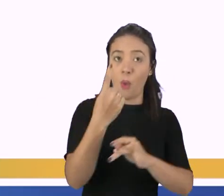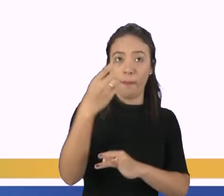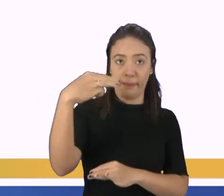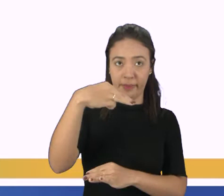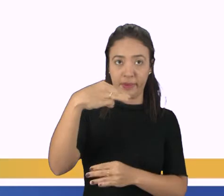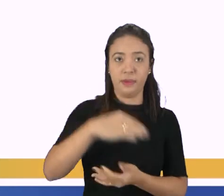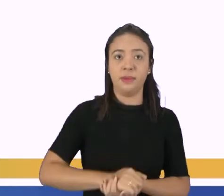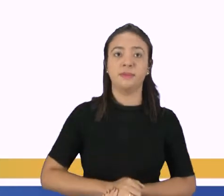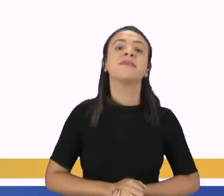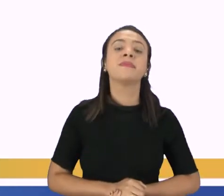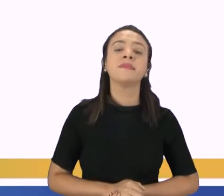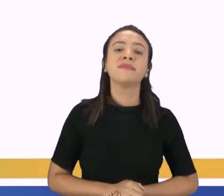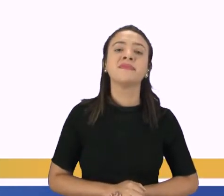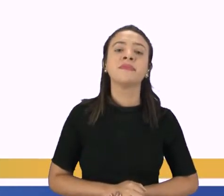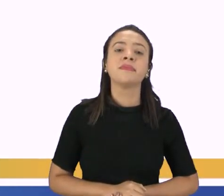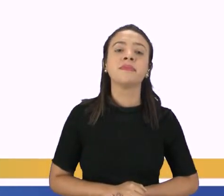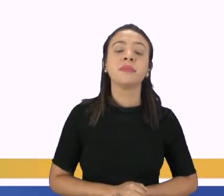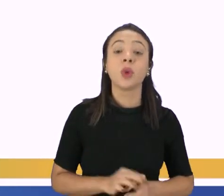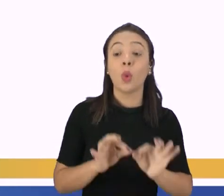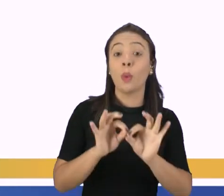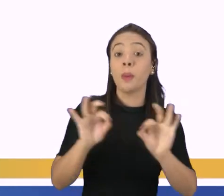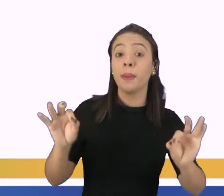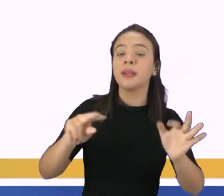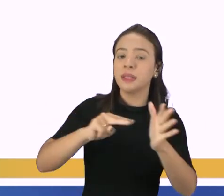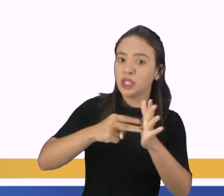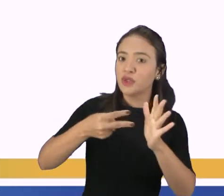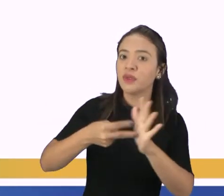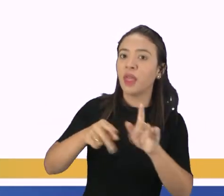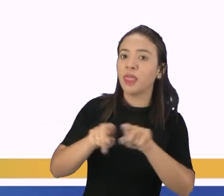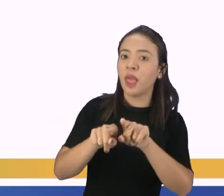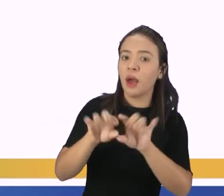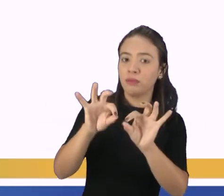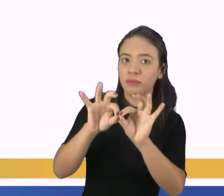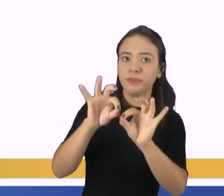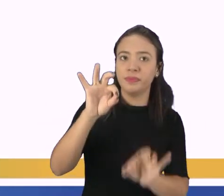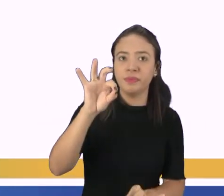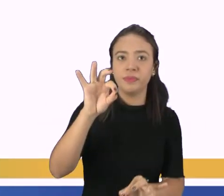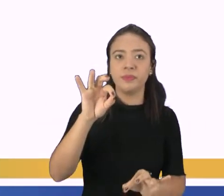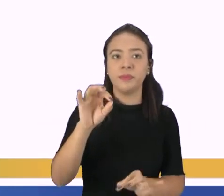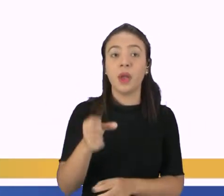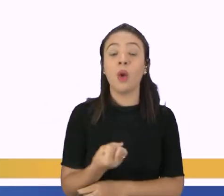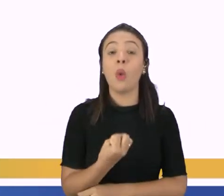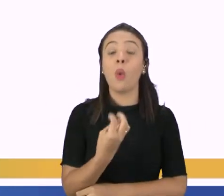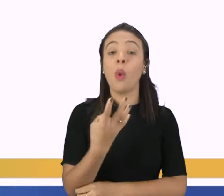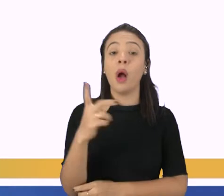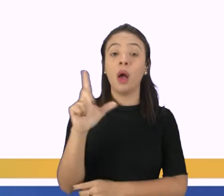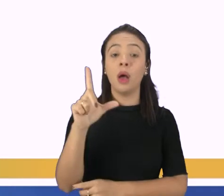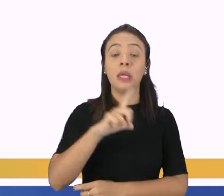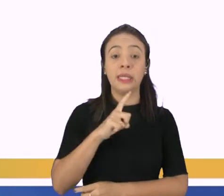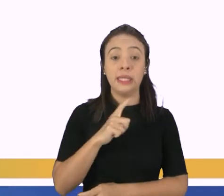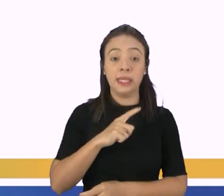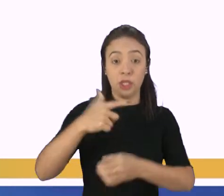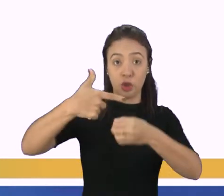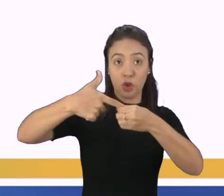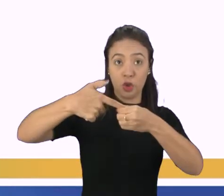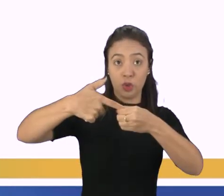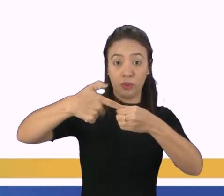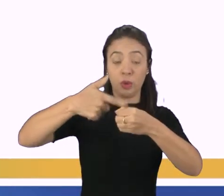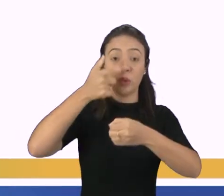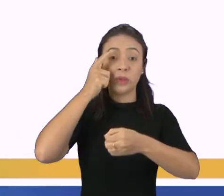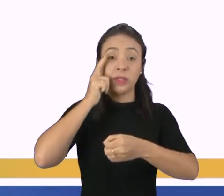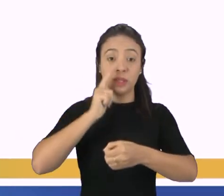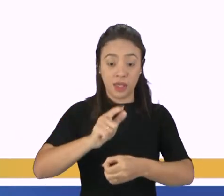metro. No caso, o comprimento aí vai ser a altura, tá, gente? A pergunta é: quantos litros de combustível é necessário para